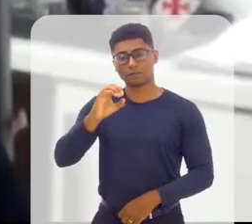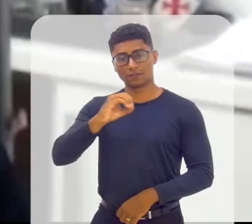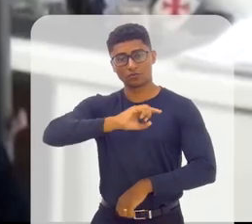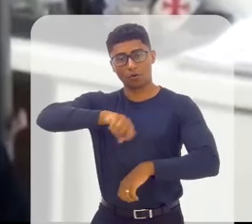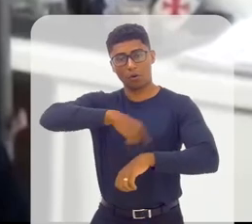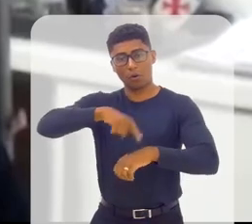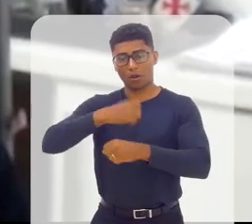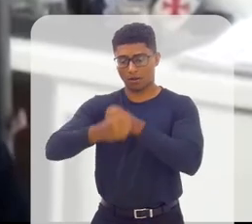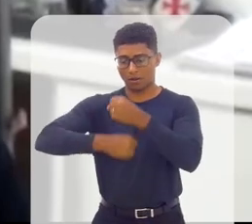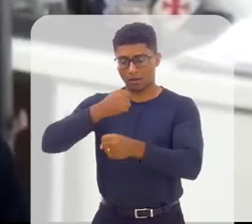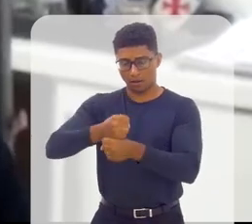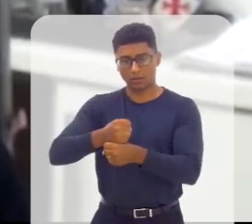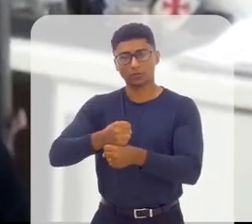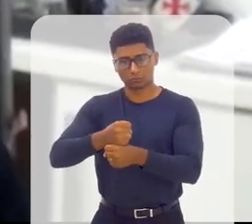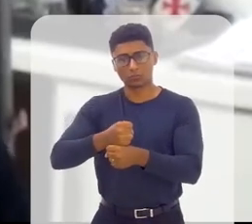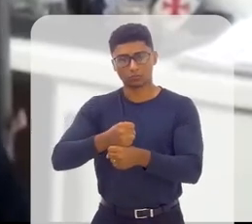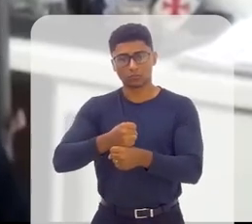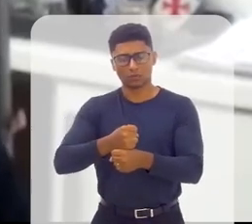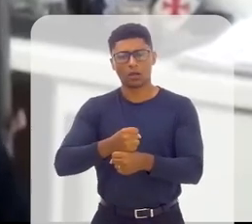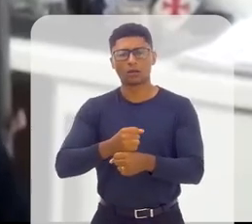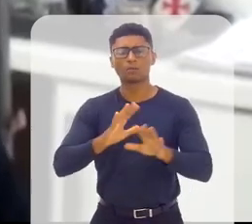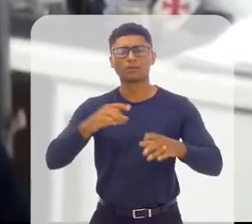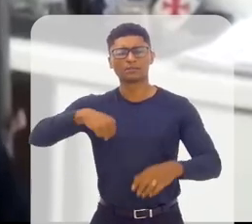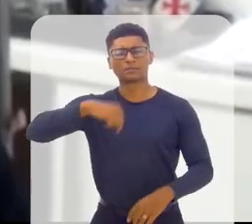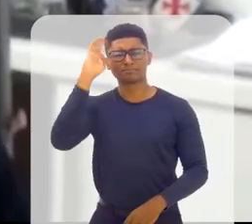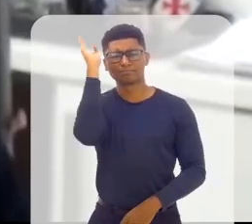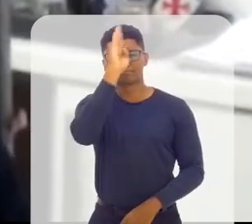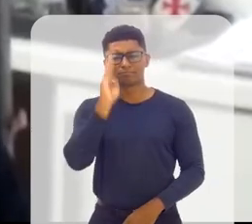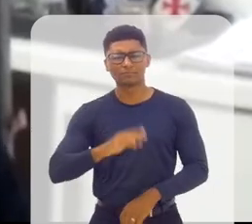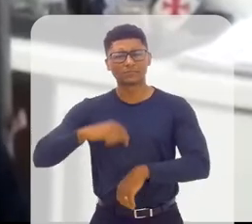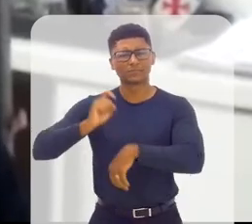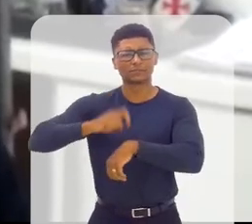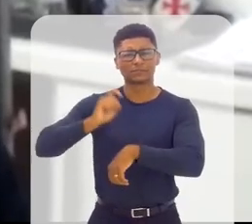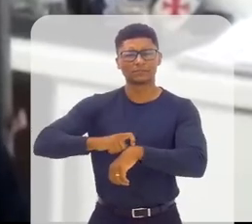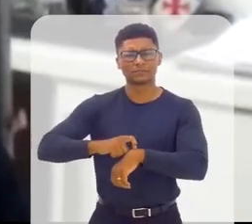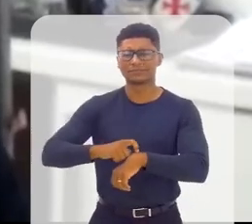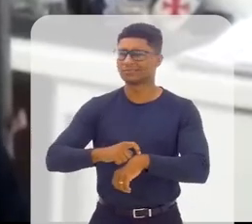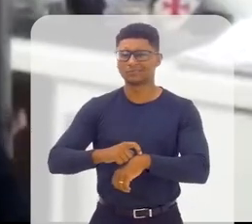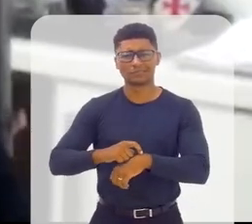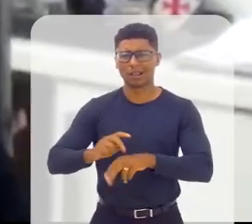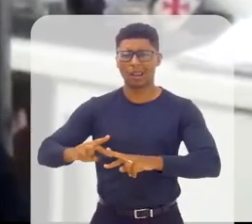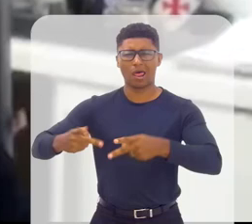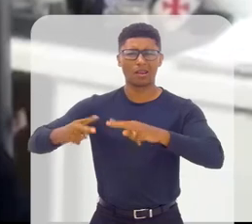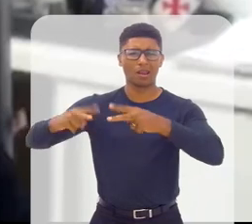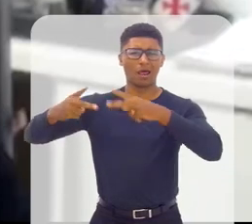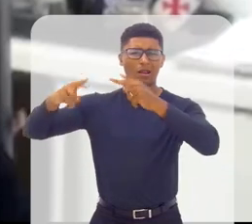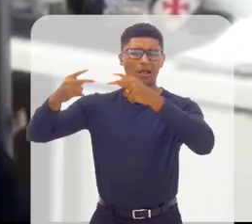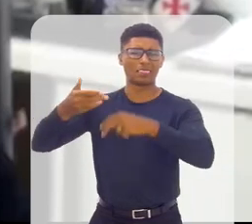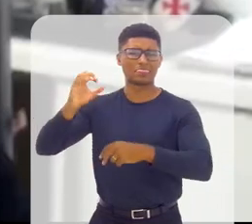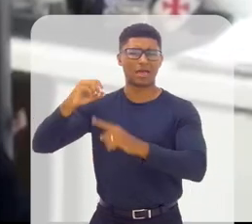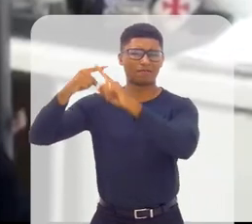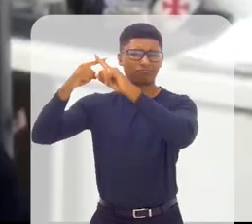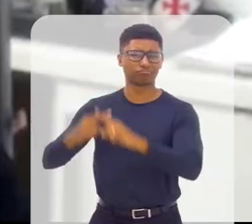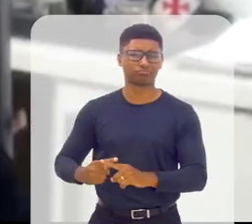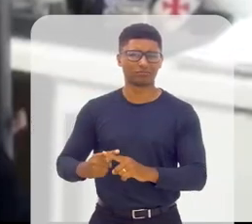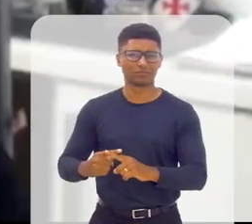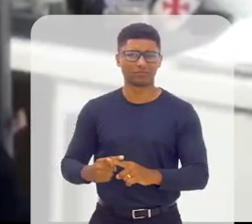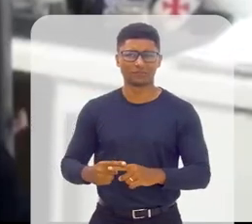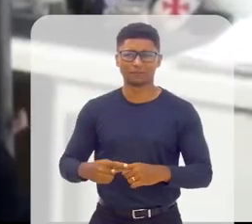obrigações com o Estado. E a gente aqui no Brasil, a média de tempo gasto é 10 vezes maior do que isso,